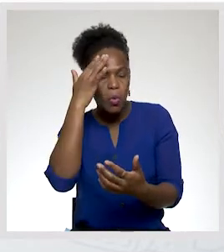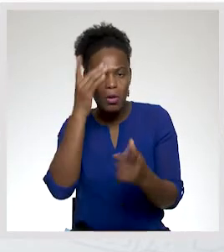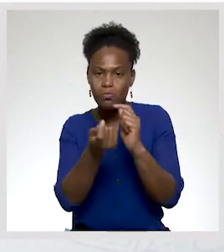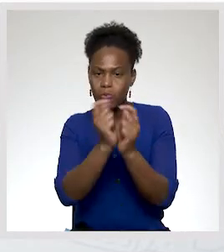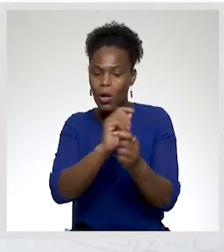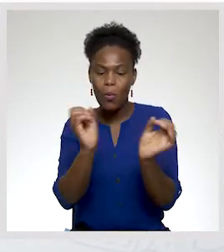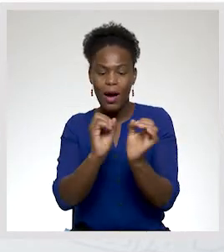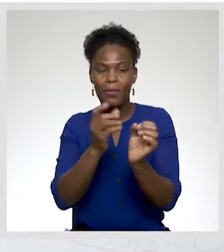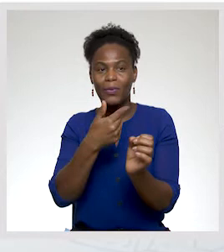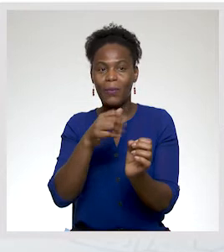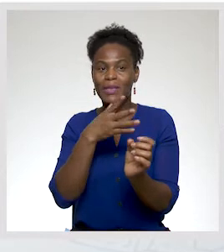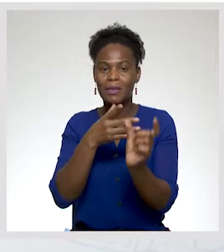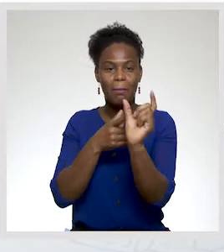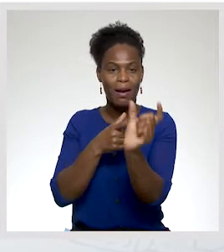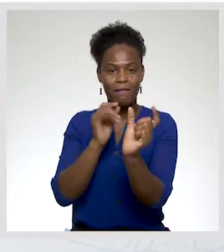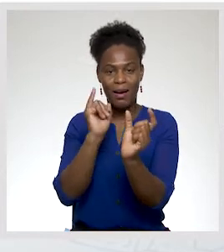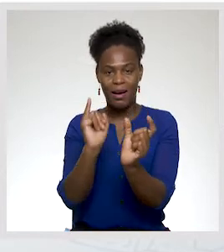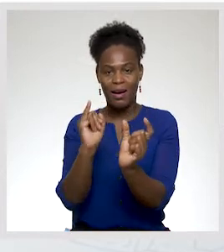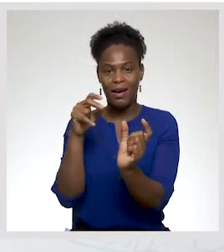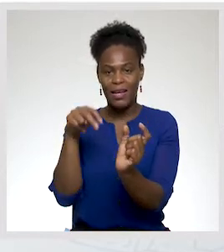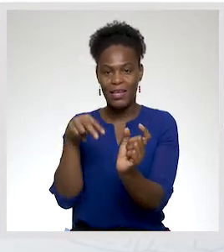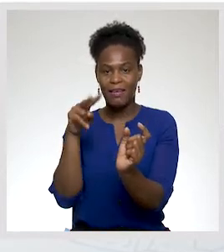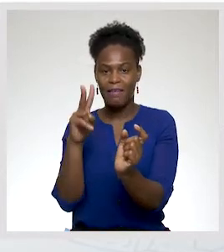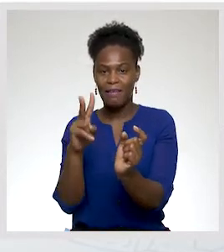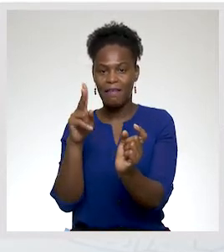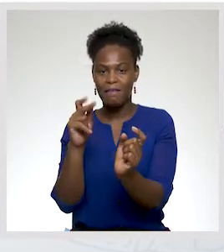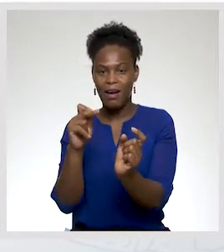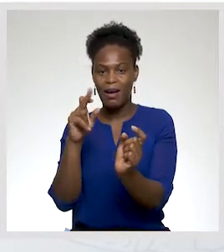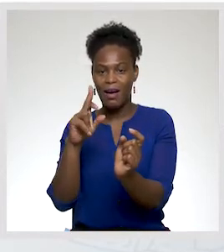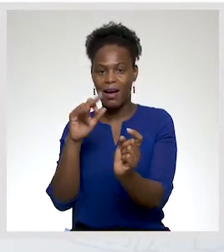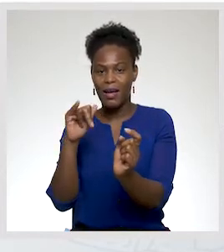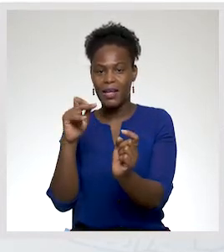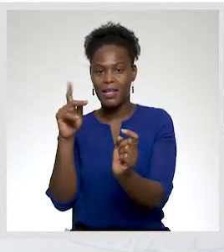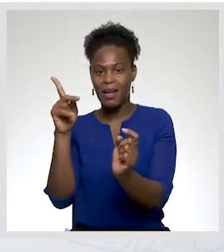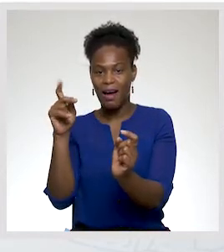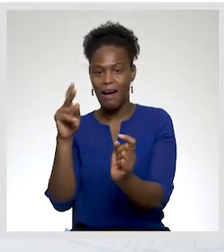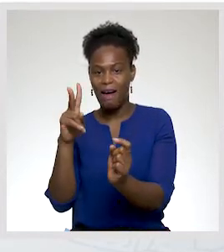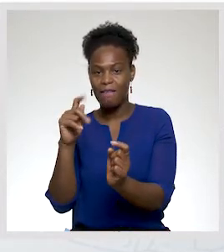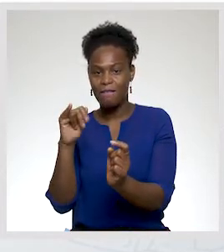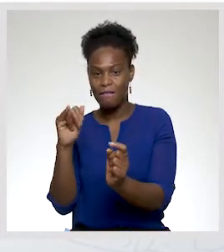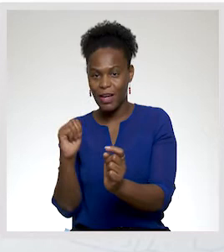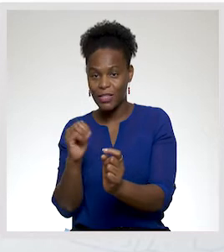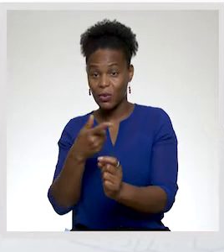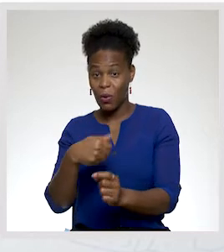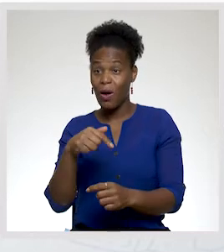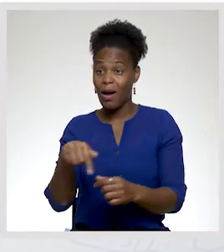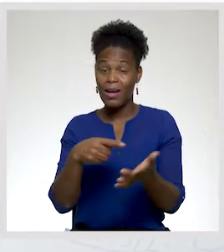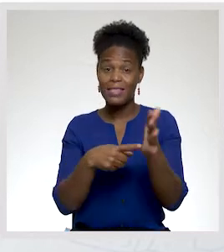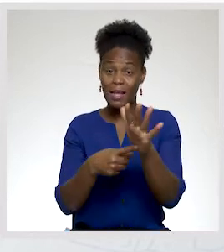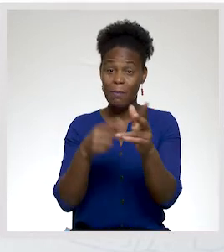invariáveis. Temos ali exemplo de uma frase, não é? Eu